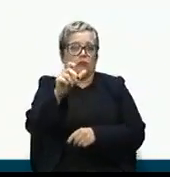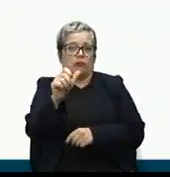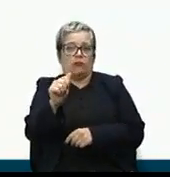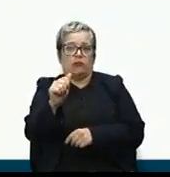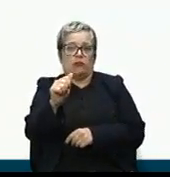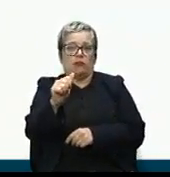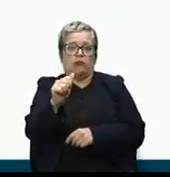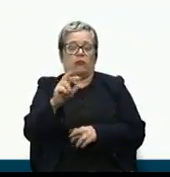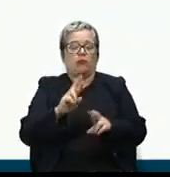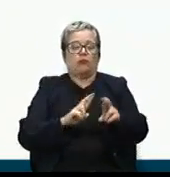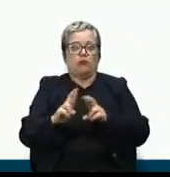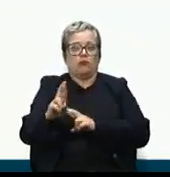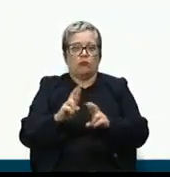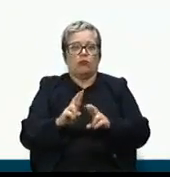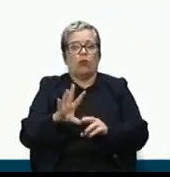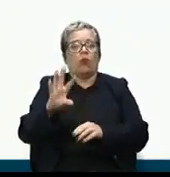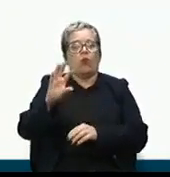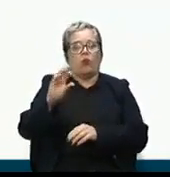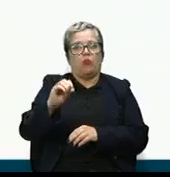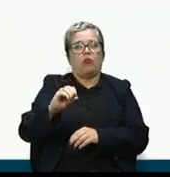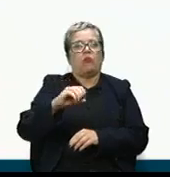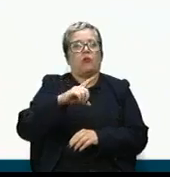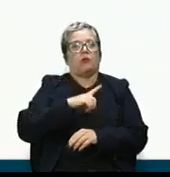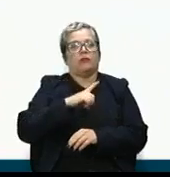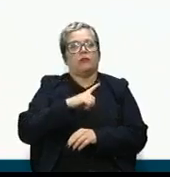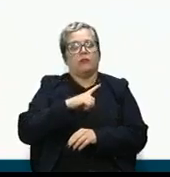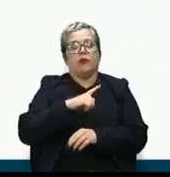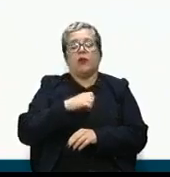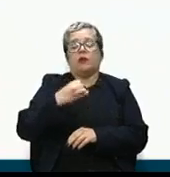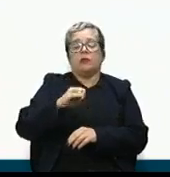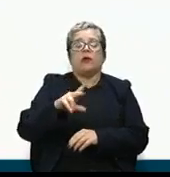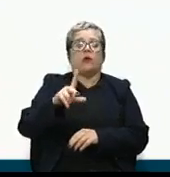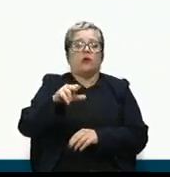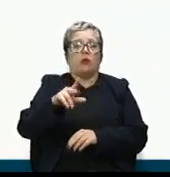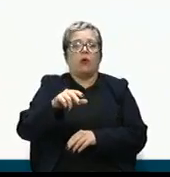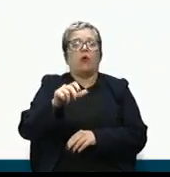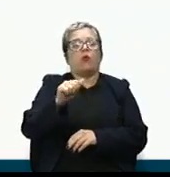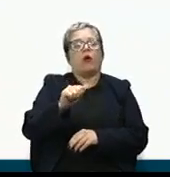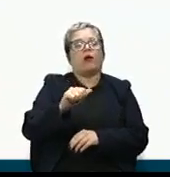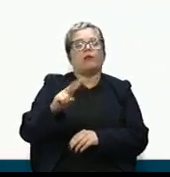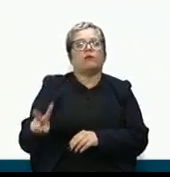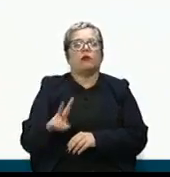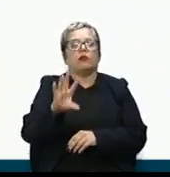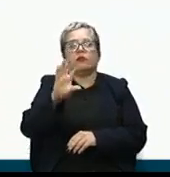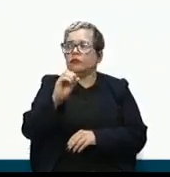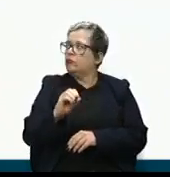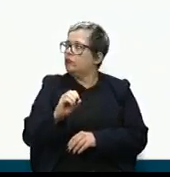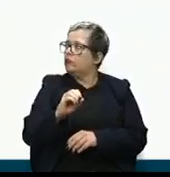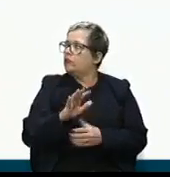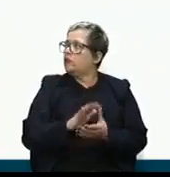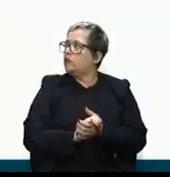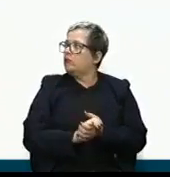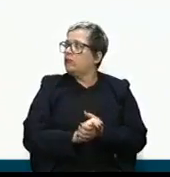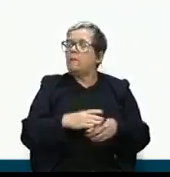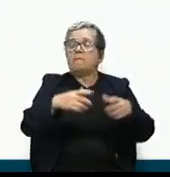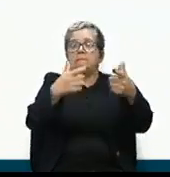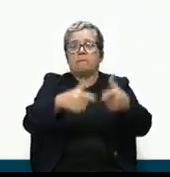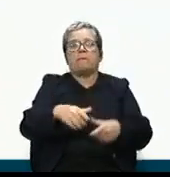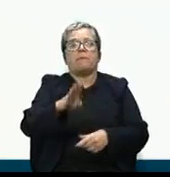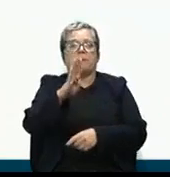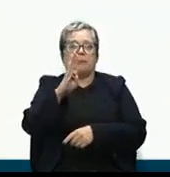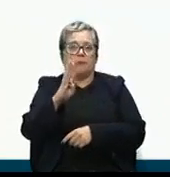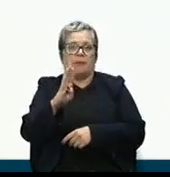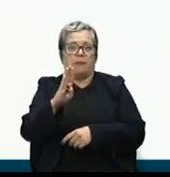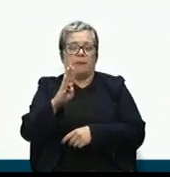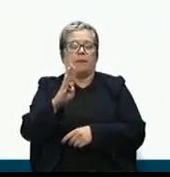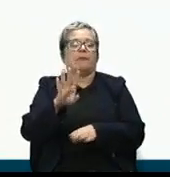está em correspondência com o zero. Então, eu tenho que assumir que se elas são iguais, o A vale zero. A posição do B,